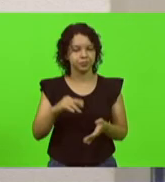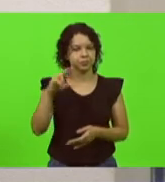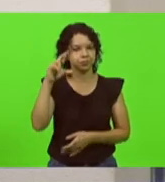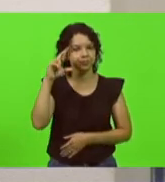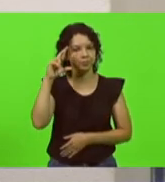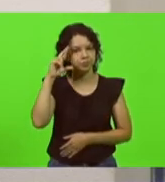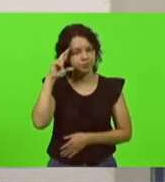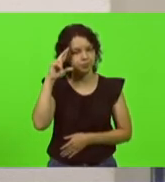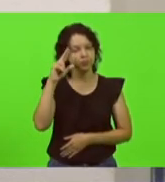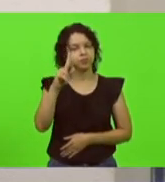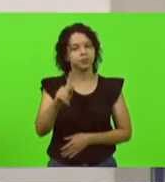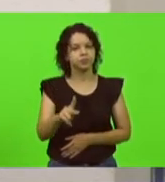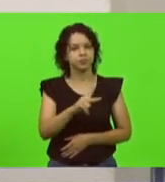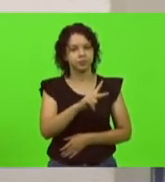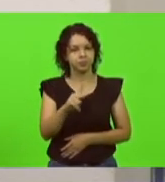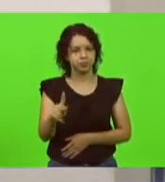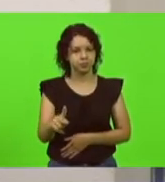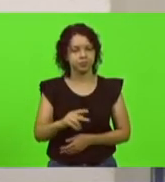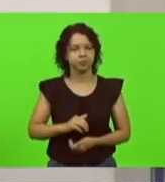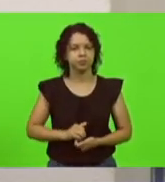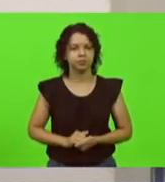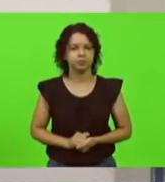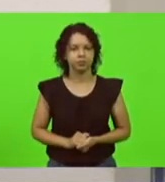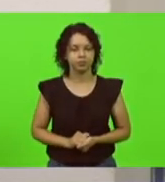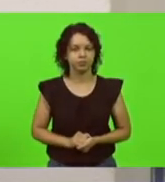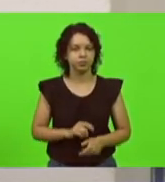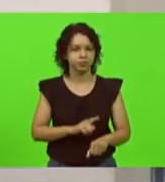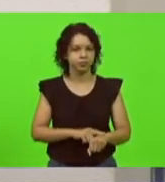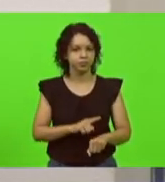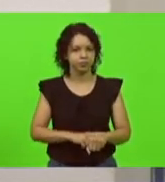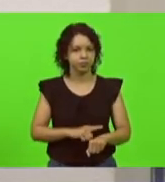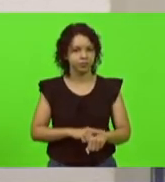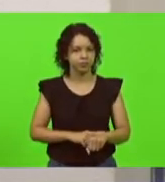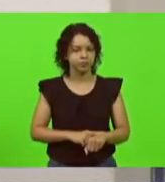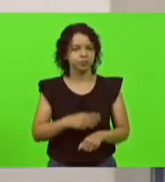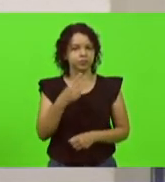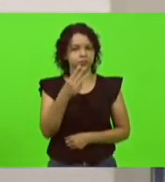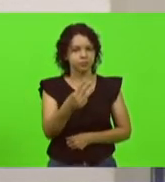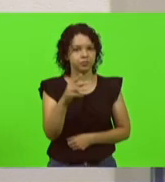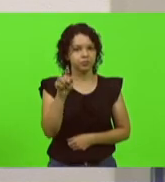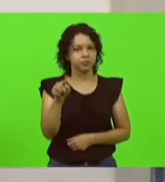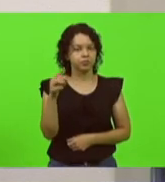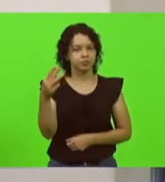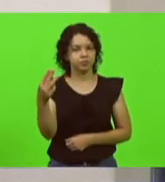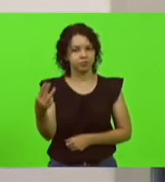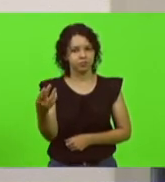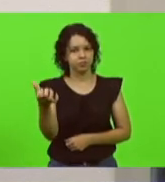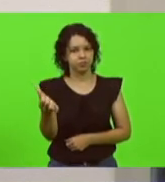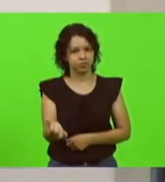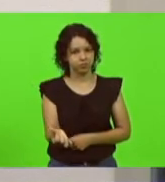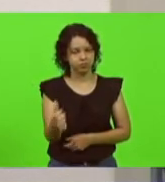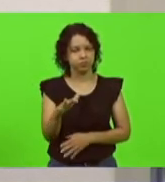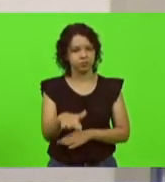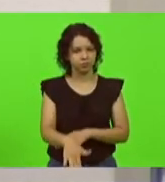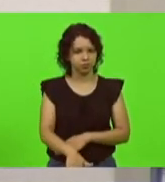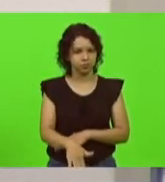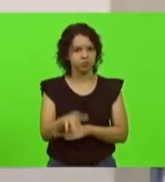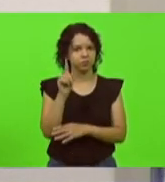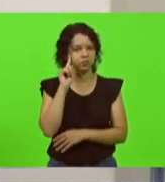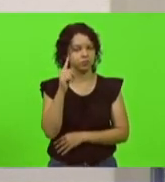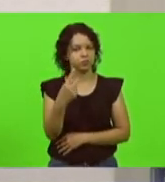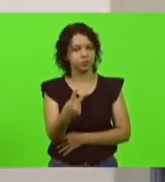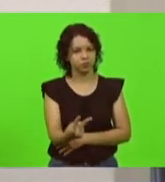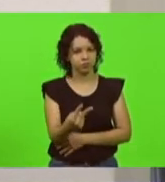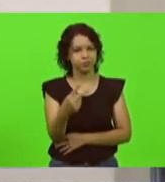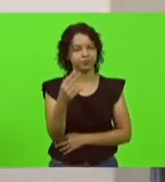Alba e padre Pedro Baldiceira. Às 15 horas e 36 minutos do dia 2 de fevereiro de 2022,